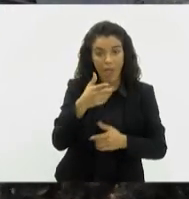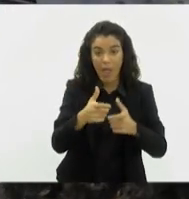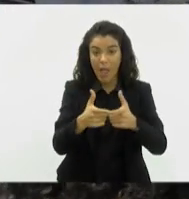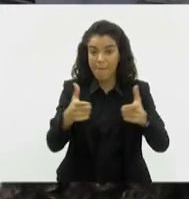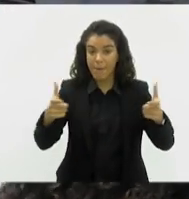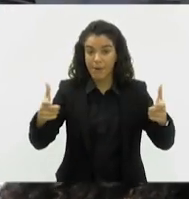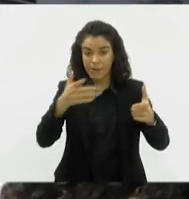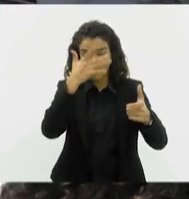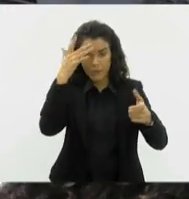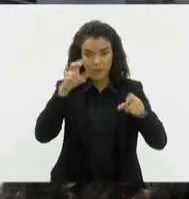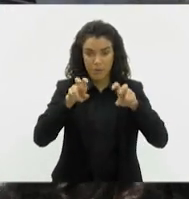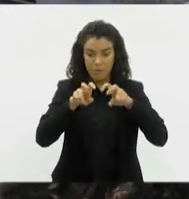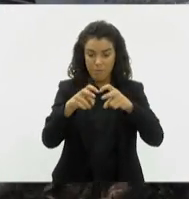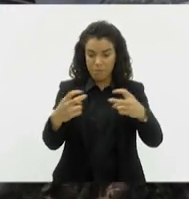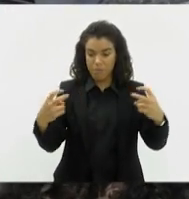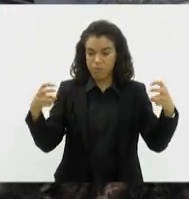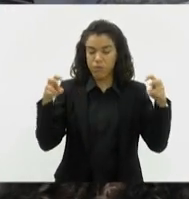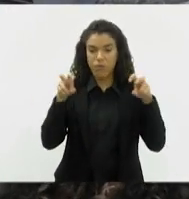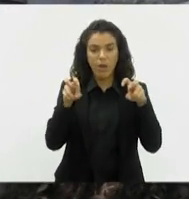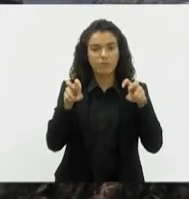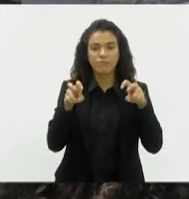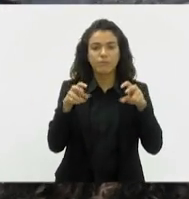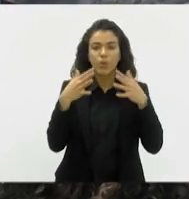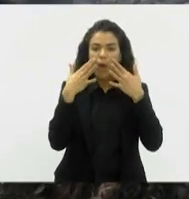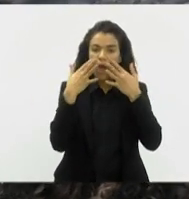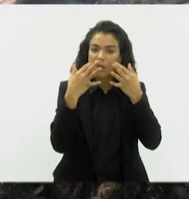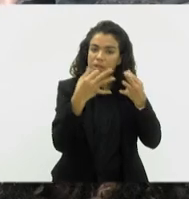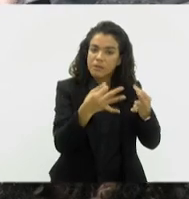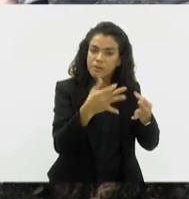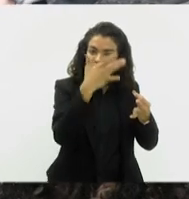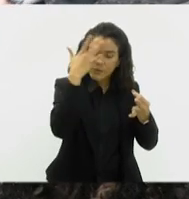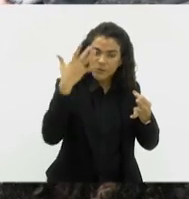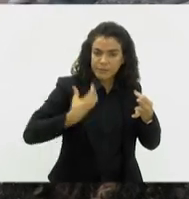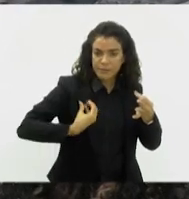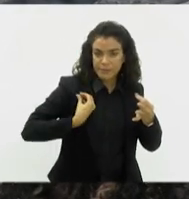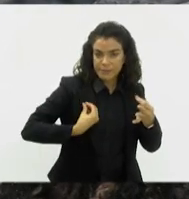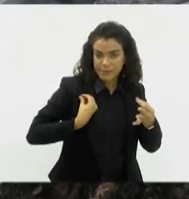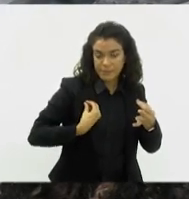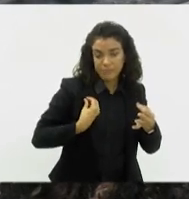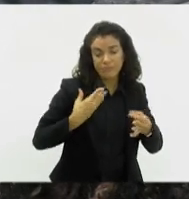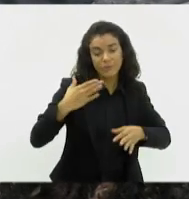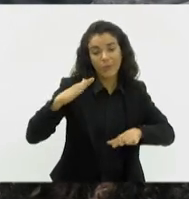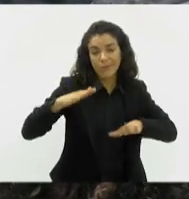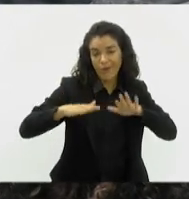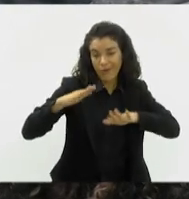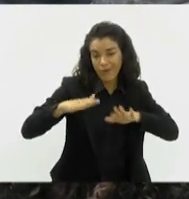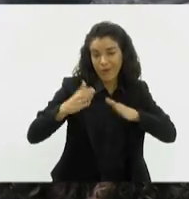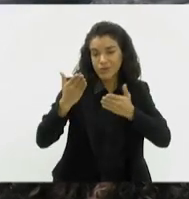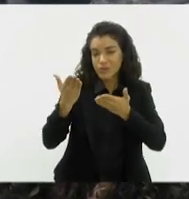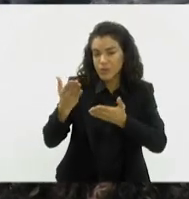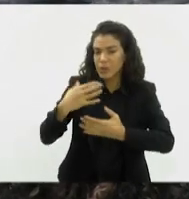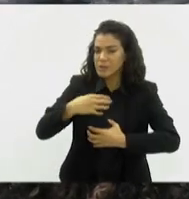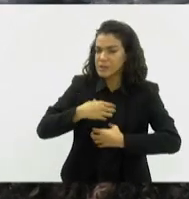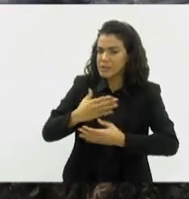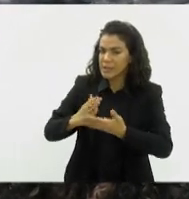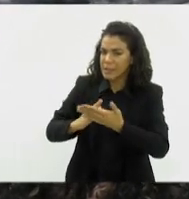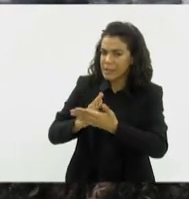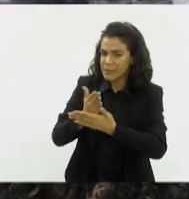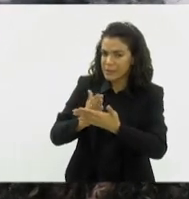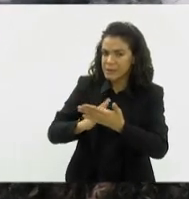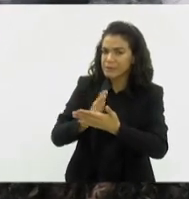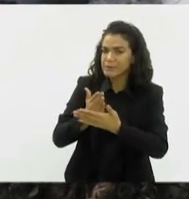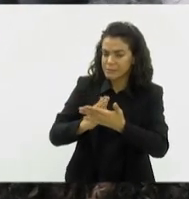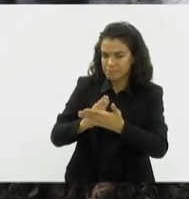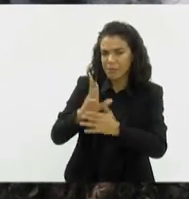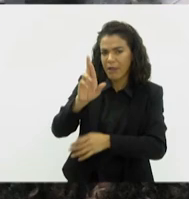que sentam na cadeira que Vossa Excelência está não presta atenção em quem está participando. Então talvez Vossa Excelência se sinta incomodado. Eu presto e muito. E